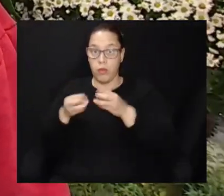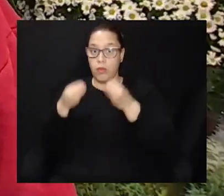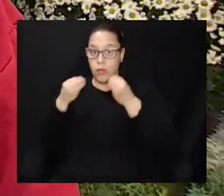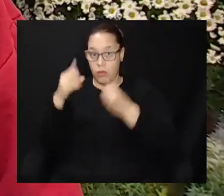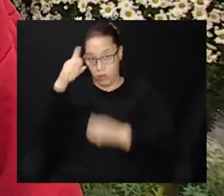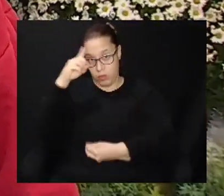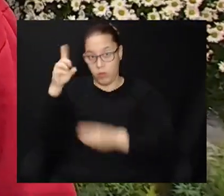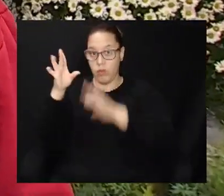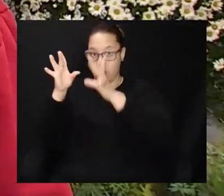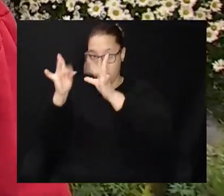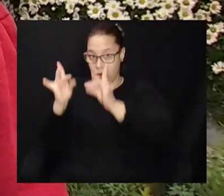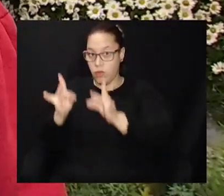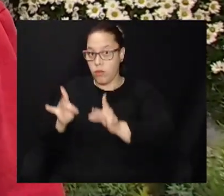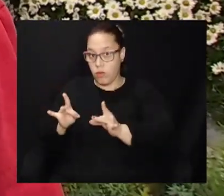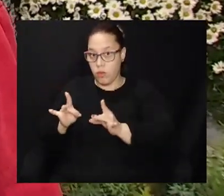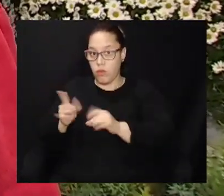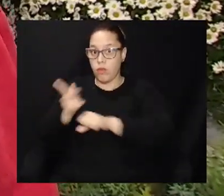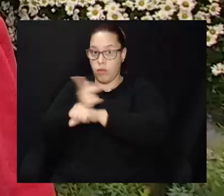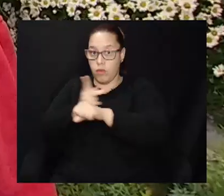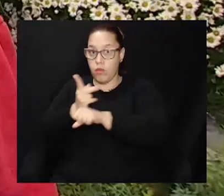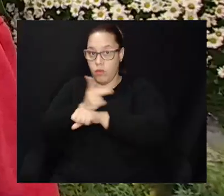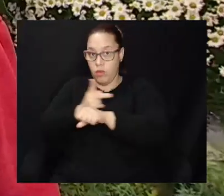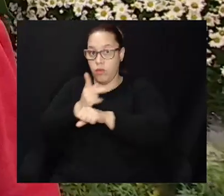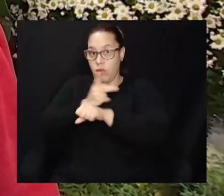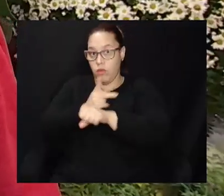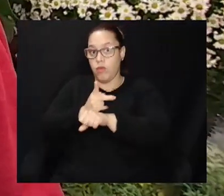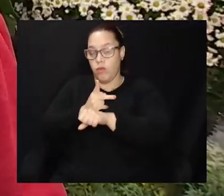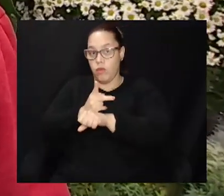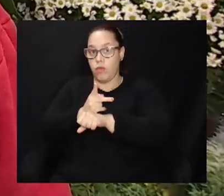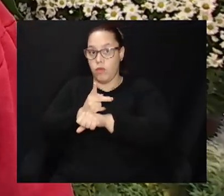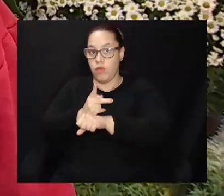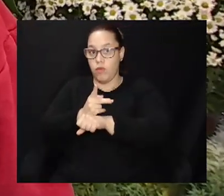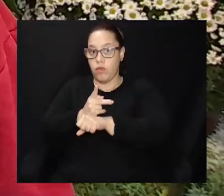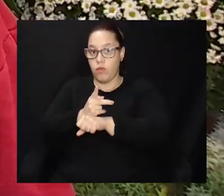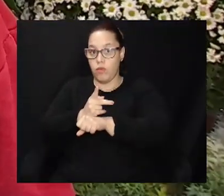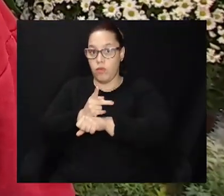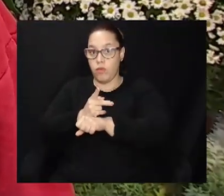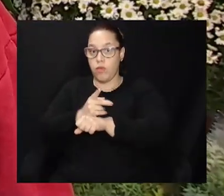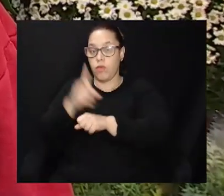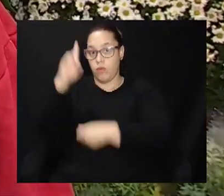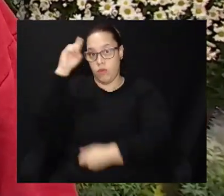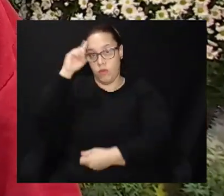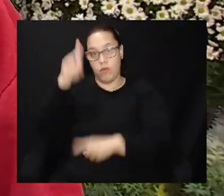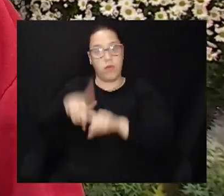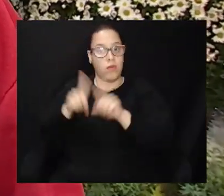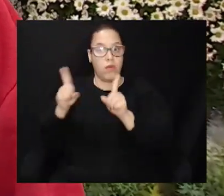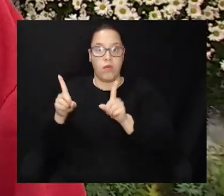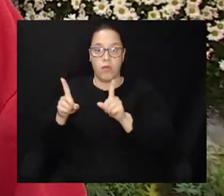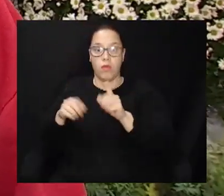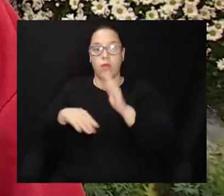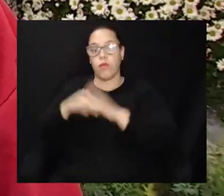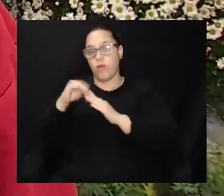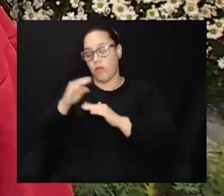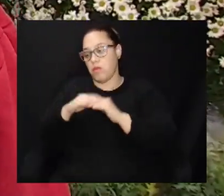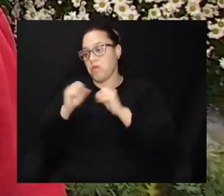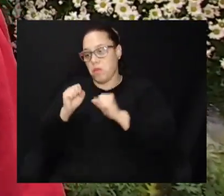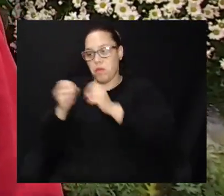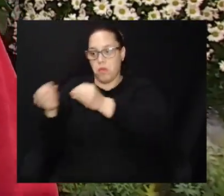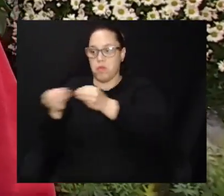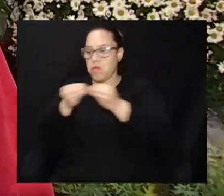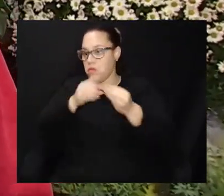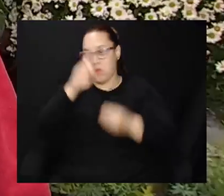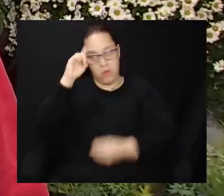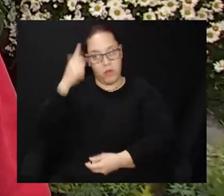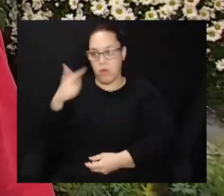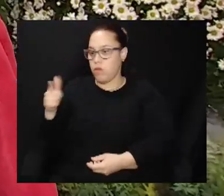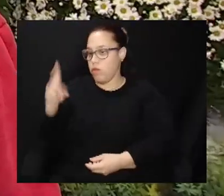especial, a gente procura, assim, vir essa data. Mas eu acho que qualquer dia a gente pode levar, porque não tem data. E